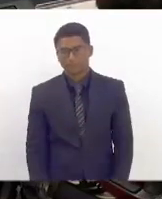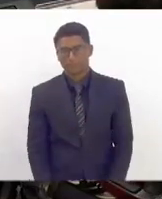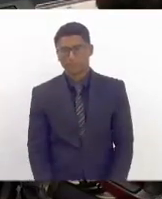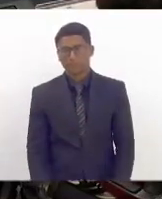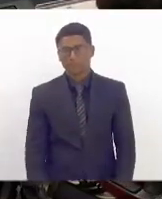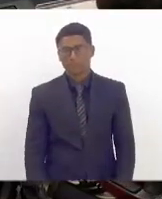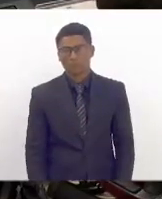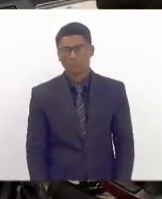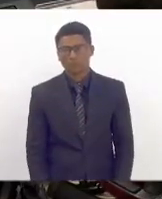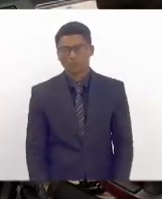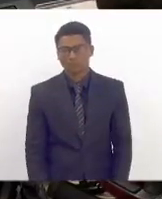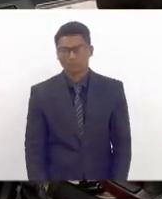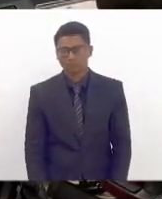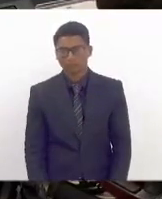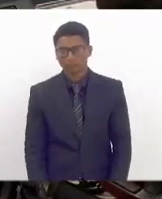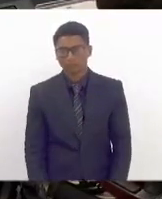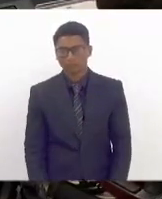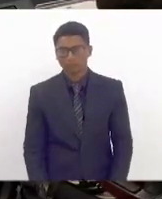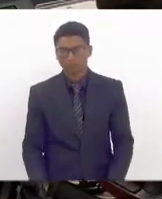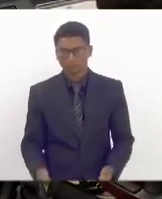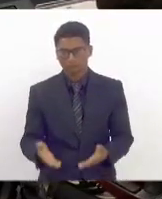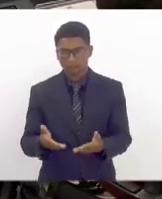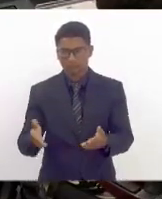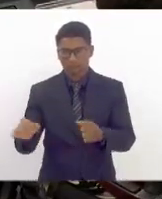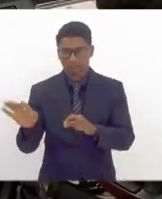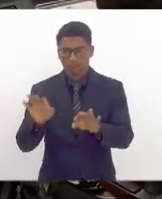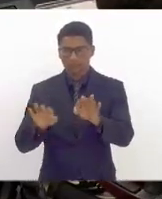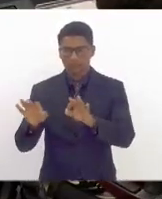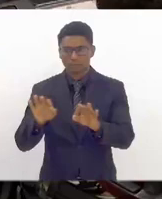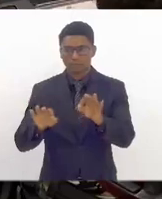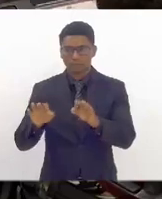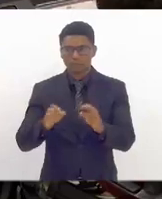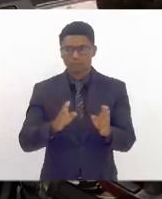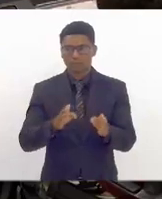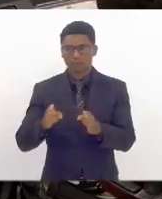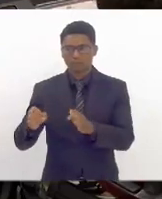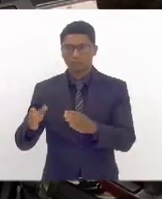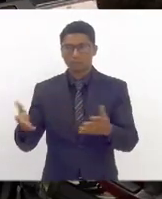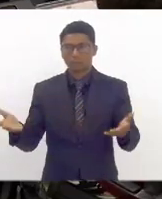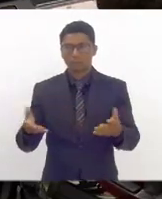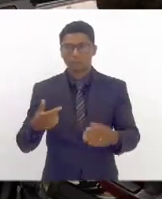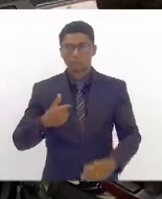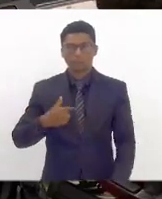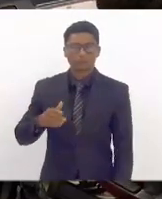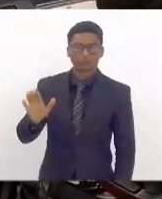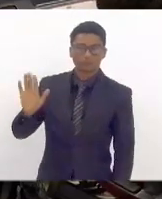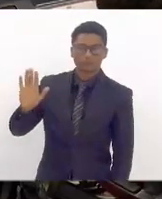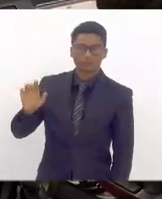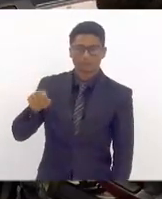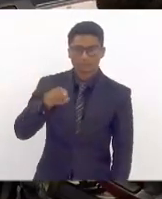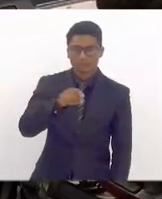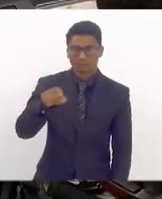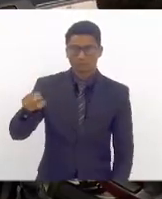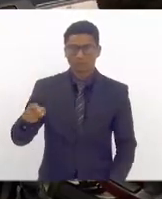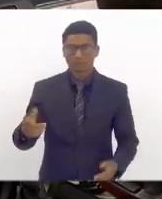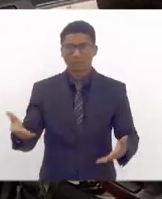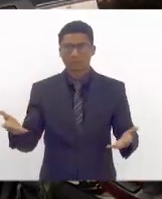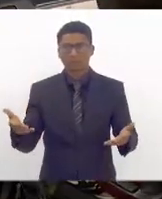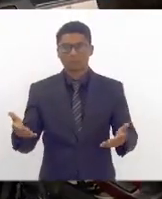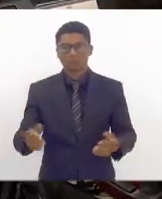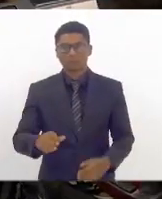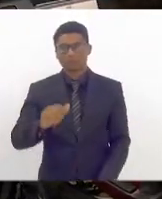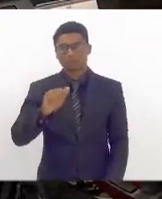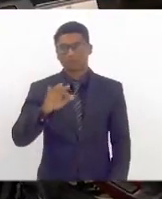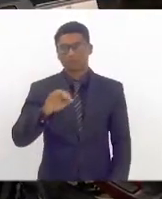Quanto nossa nossa irmã de nossas irmãs se organizam aqui eu vou agora me despedir de vocês e deixar com vocês o